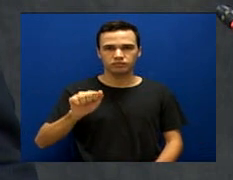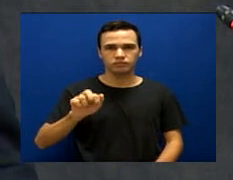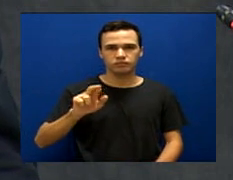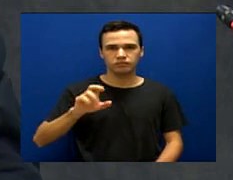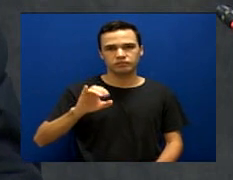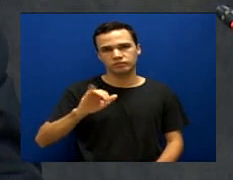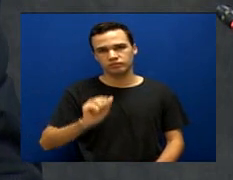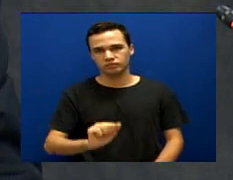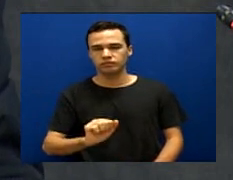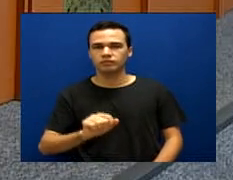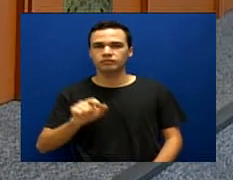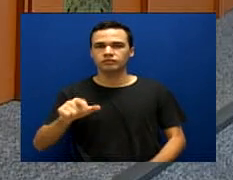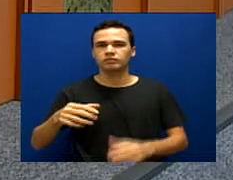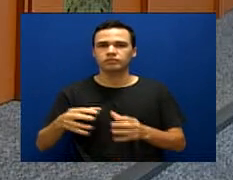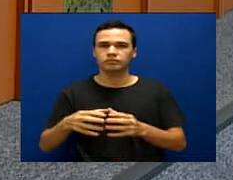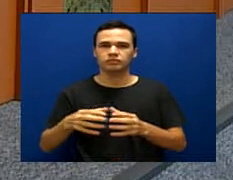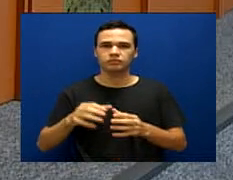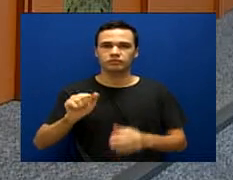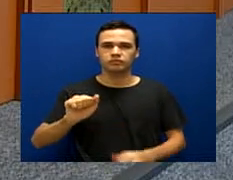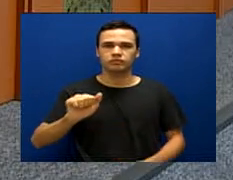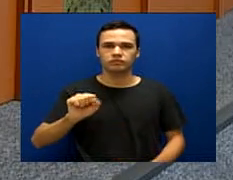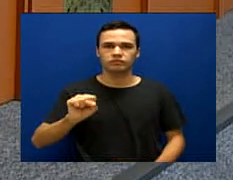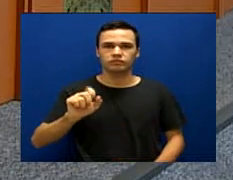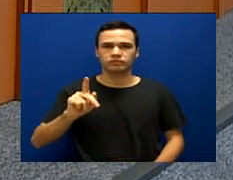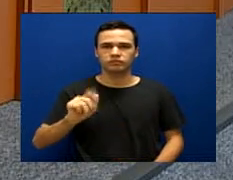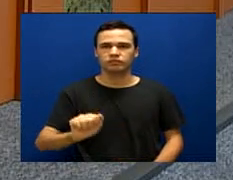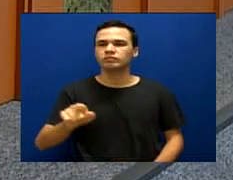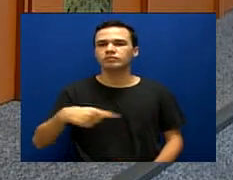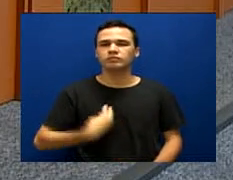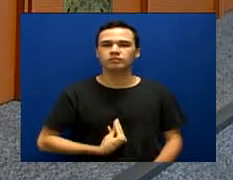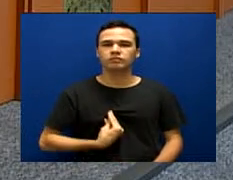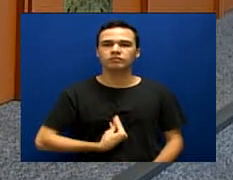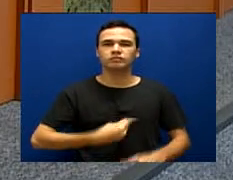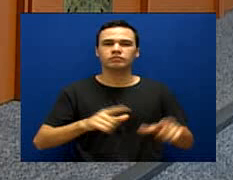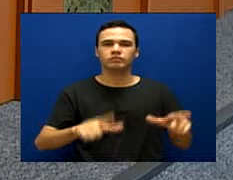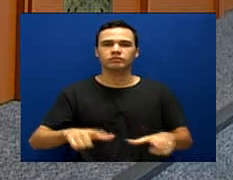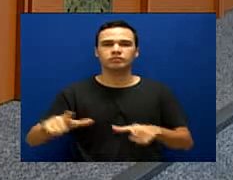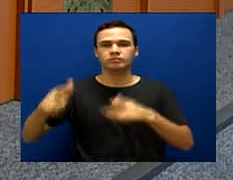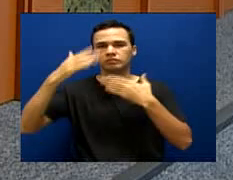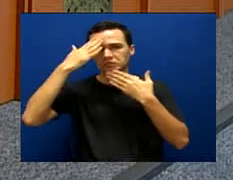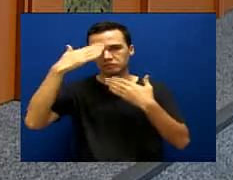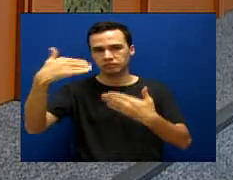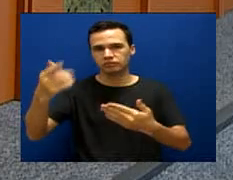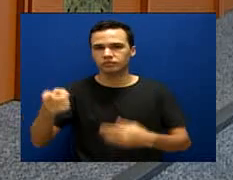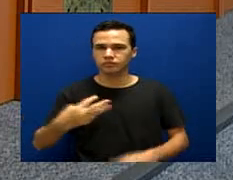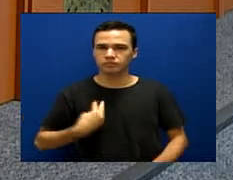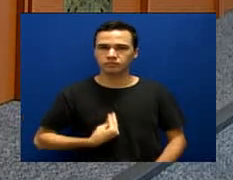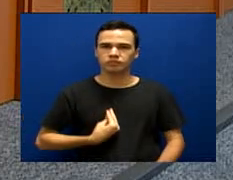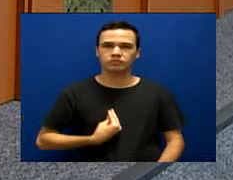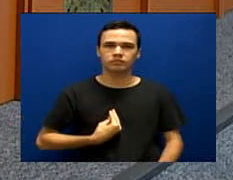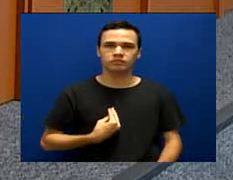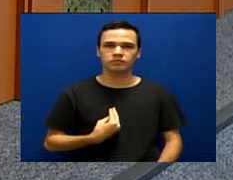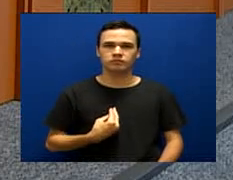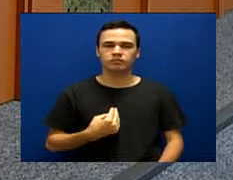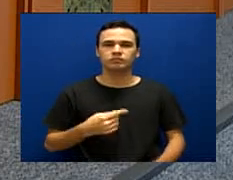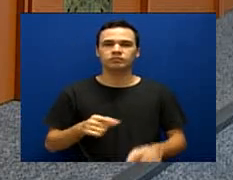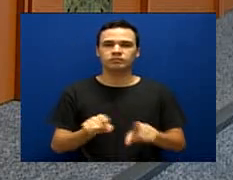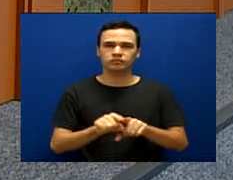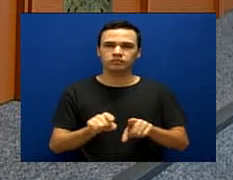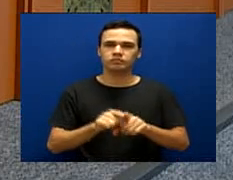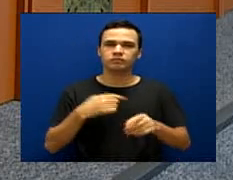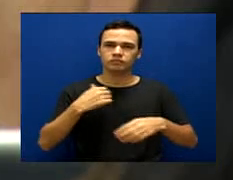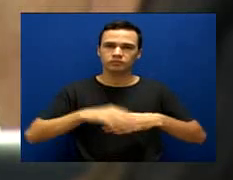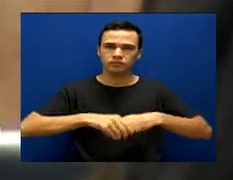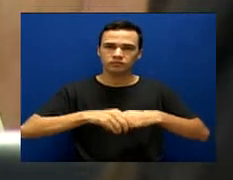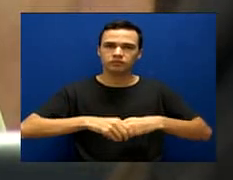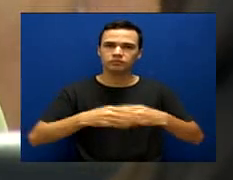da ASPA, né, o atuante também. Cadê o Gessé? Ah, obrigado, Gessé, pela presença, né? Queria